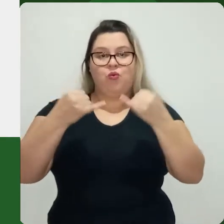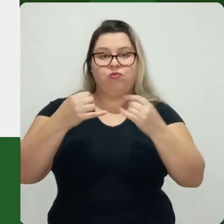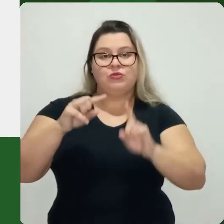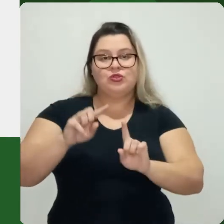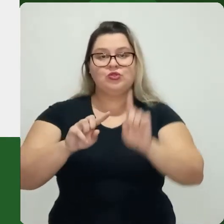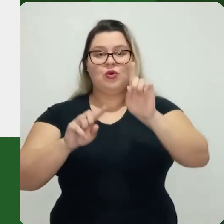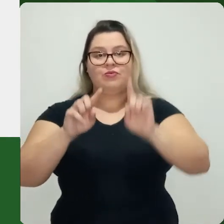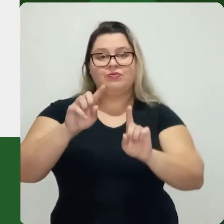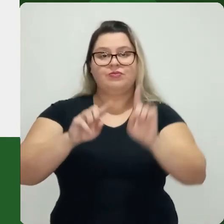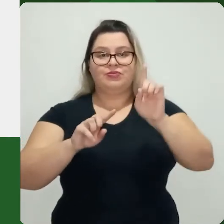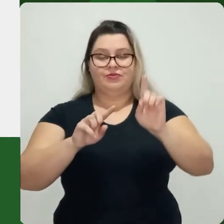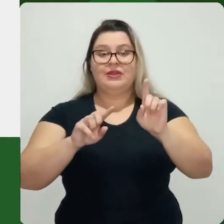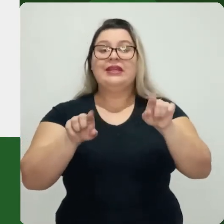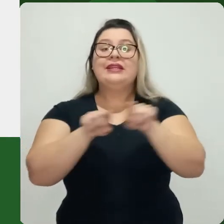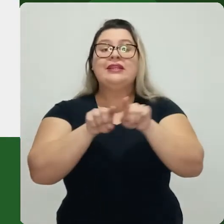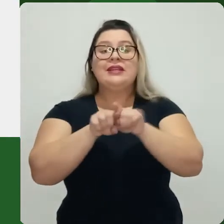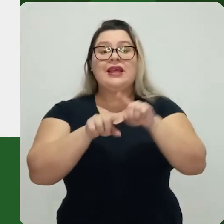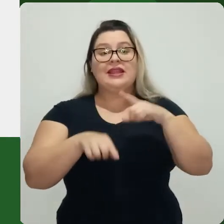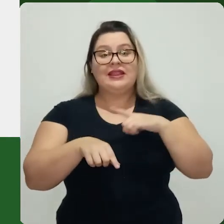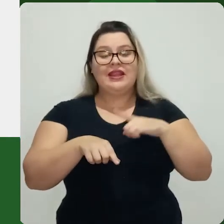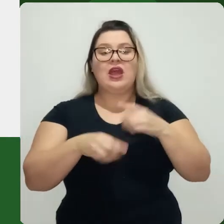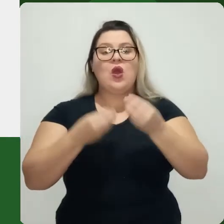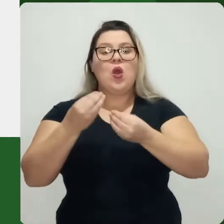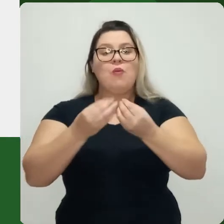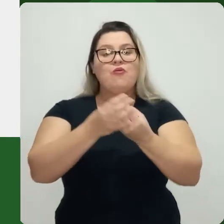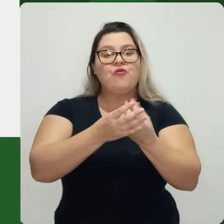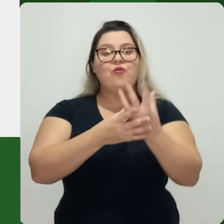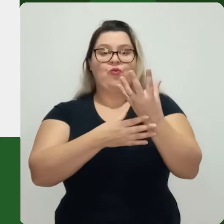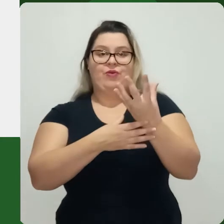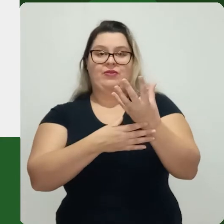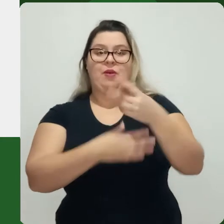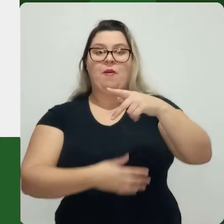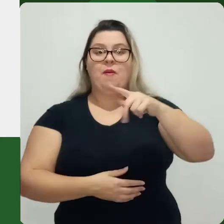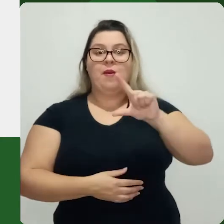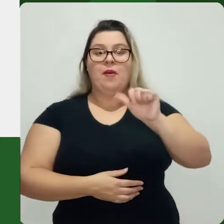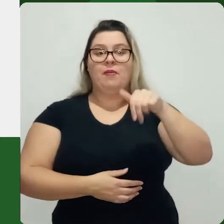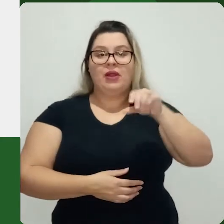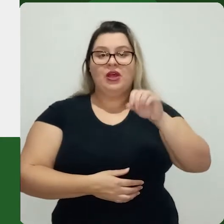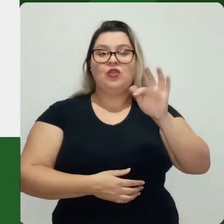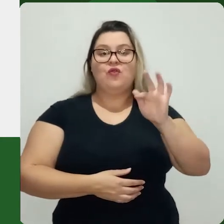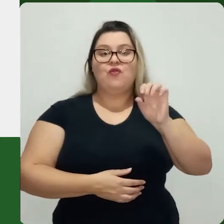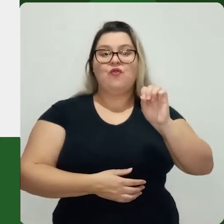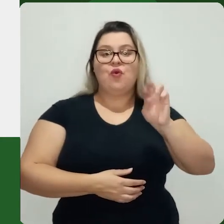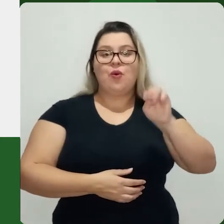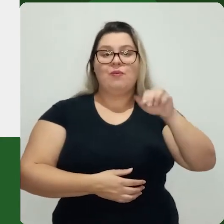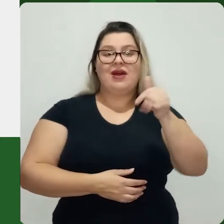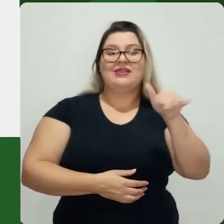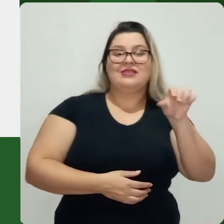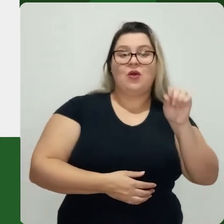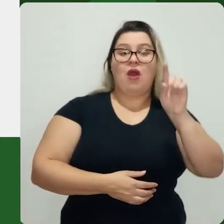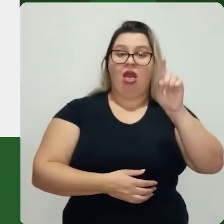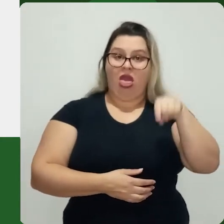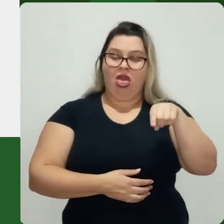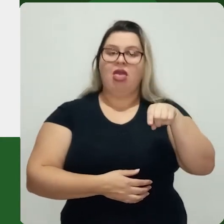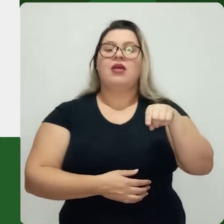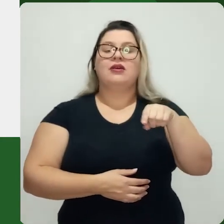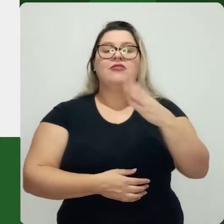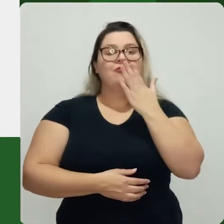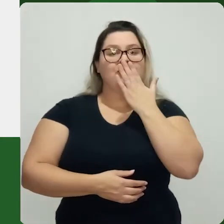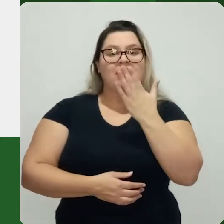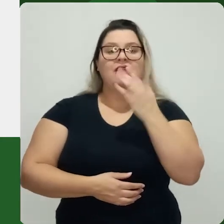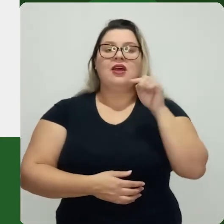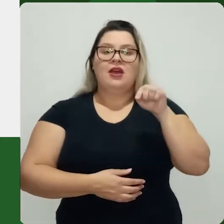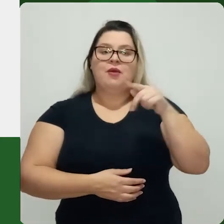agulha. Elas também possuem um plano de formação, conhecido como barriga da platina.